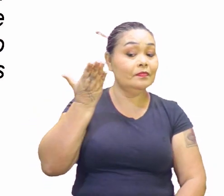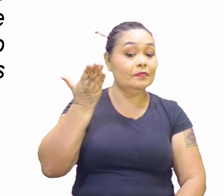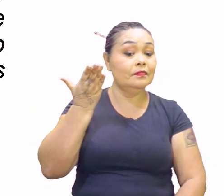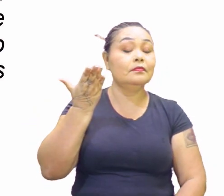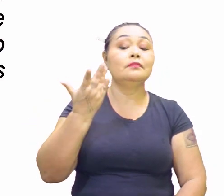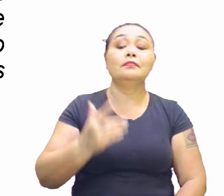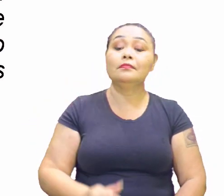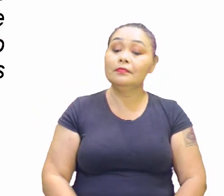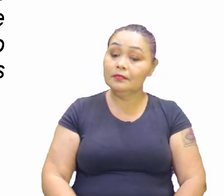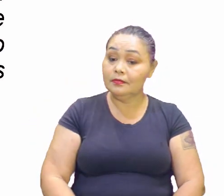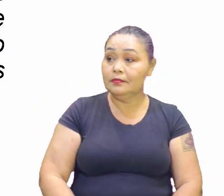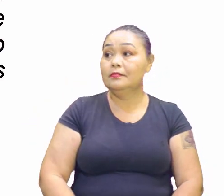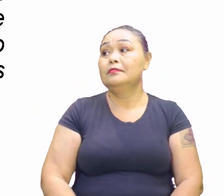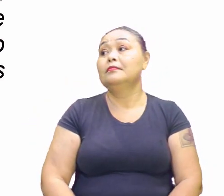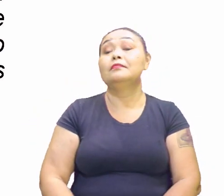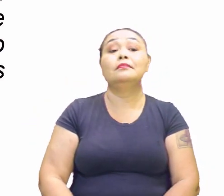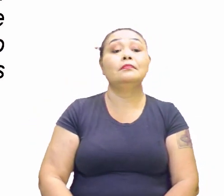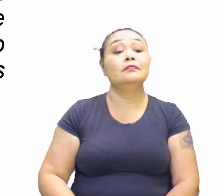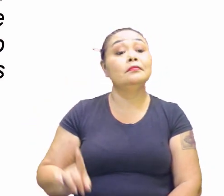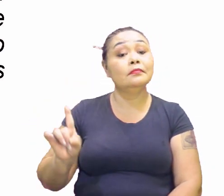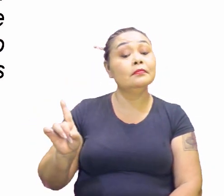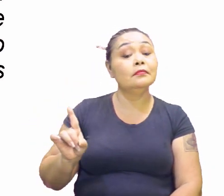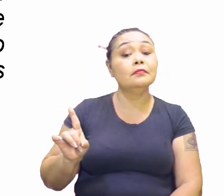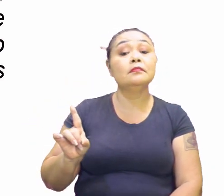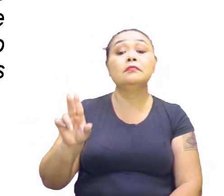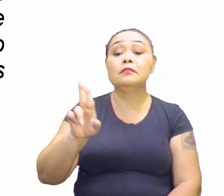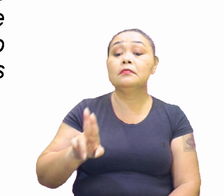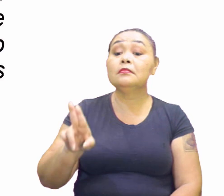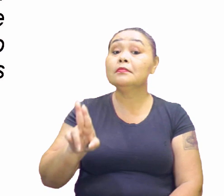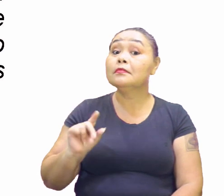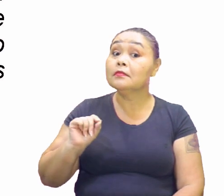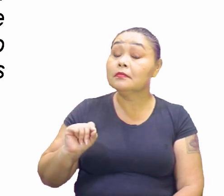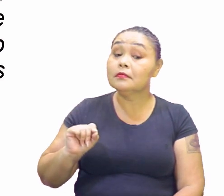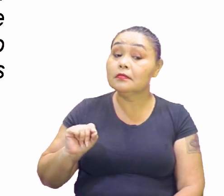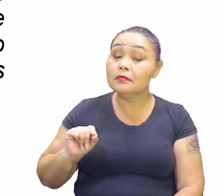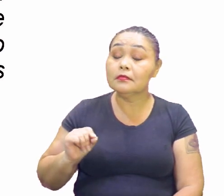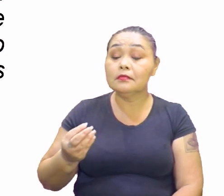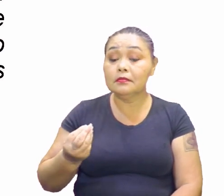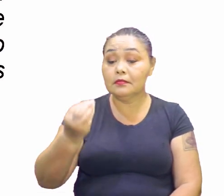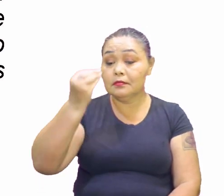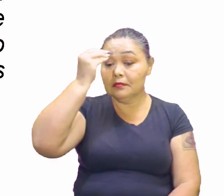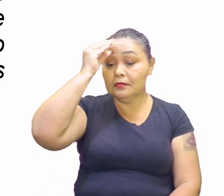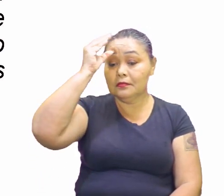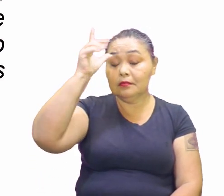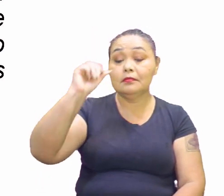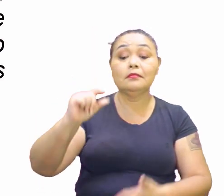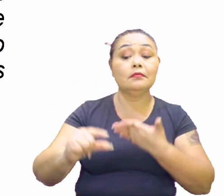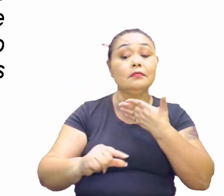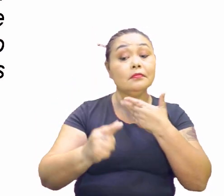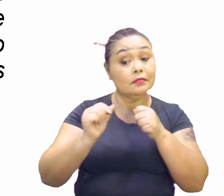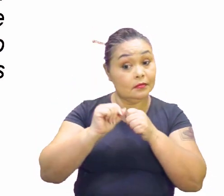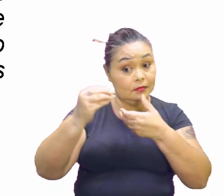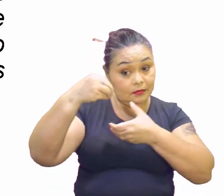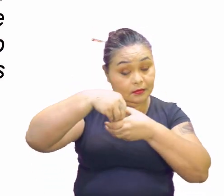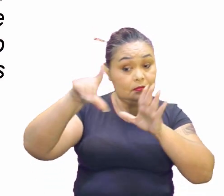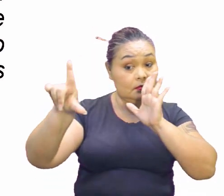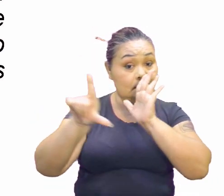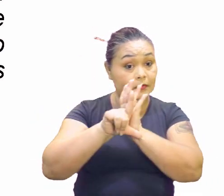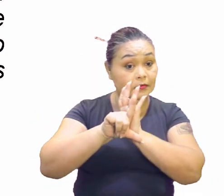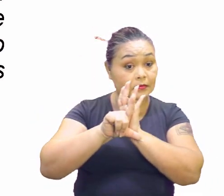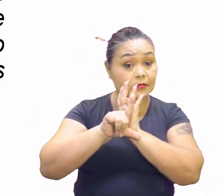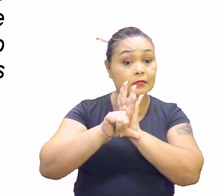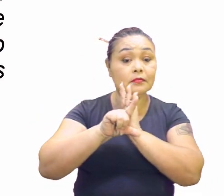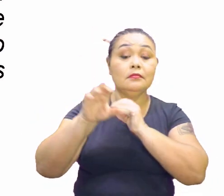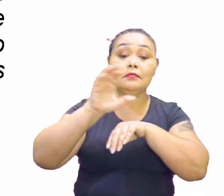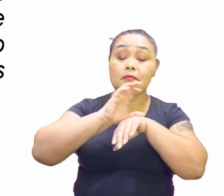favorecidos economicamente. Já aqui já usando o quê? O conhecimento da legislação. O tanto que